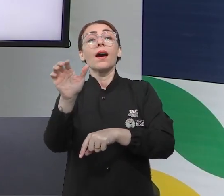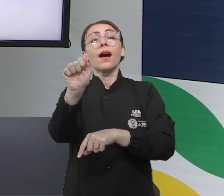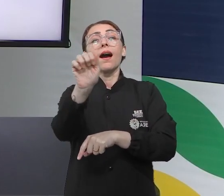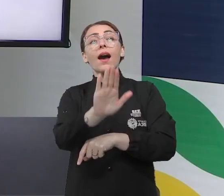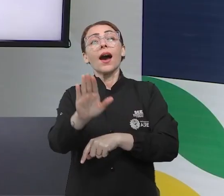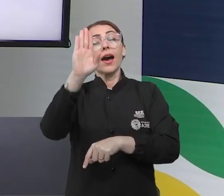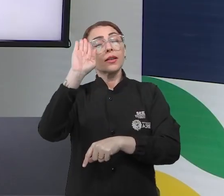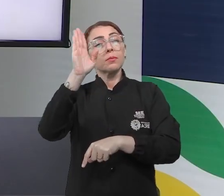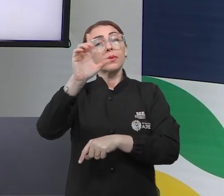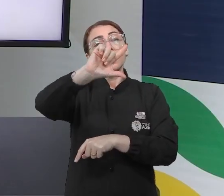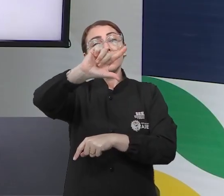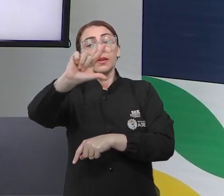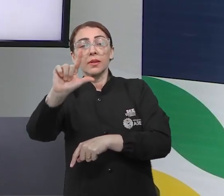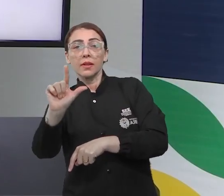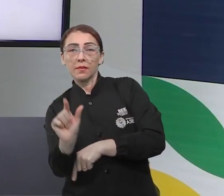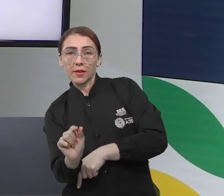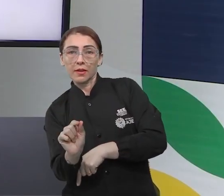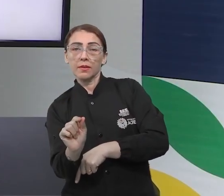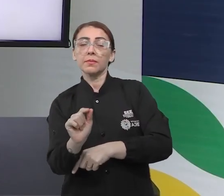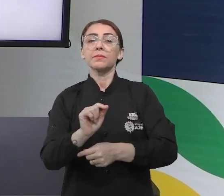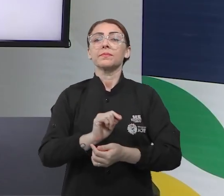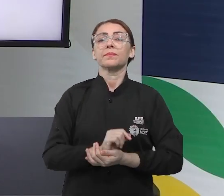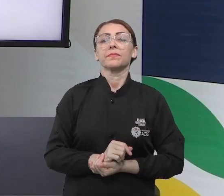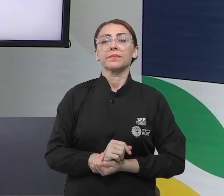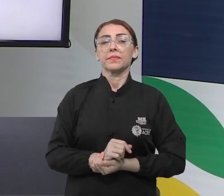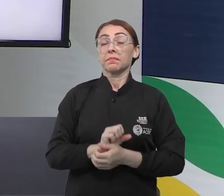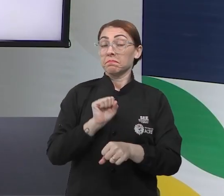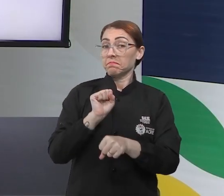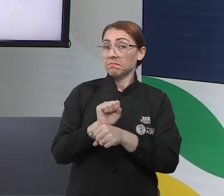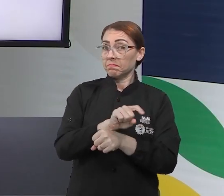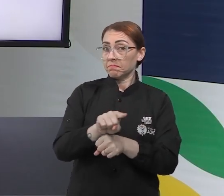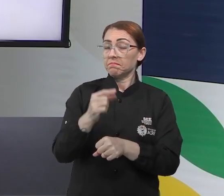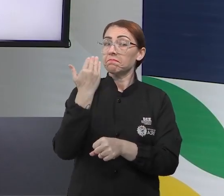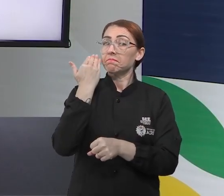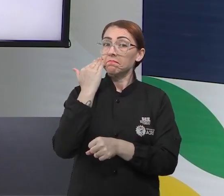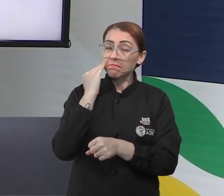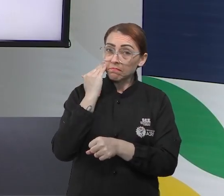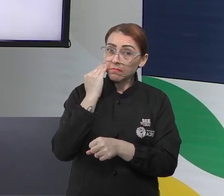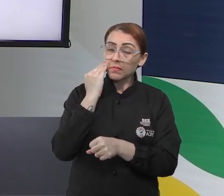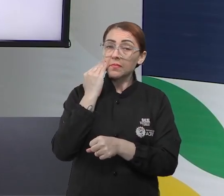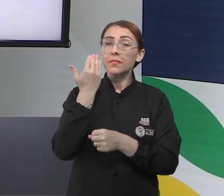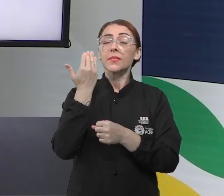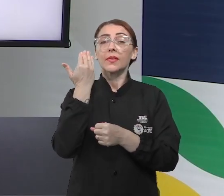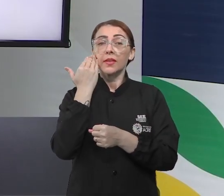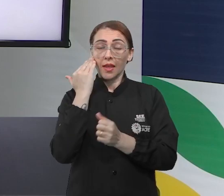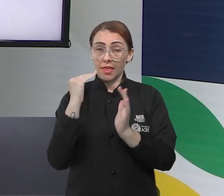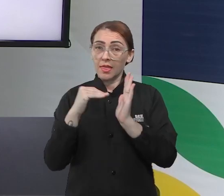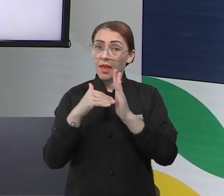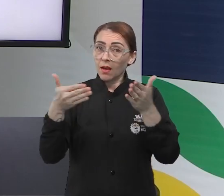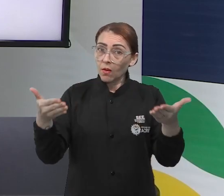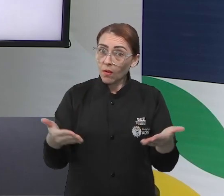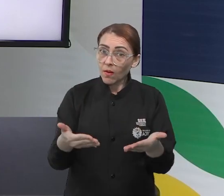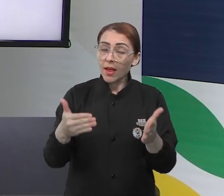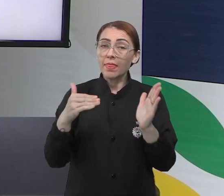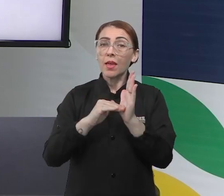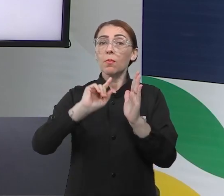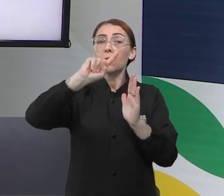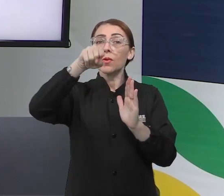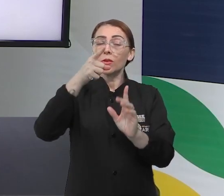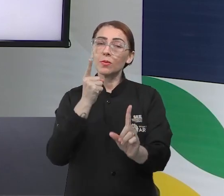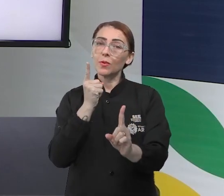e principalmente sobre a África. Espero que vocês tenham entendido, compreendido até aqui. Até o